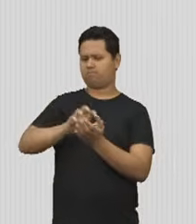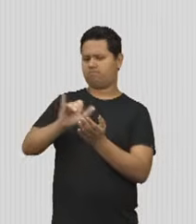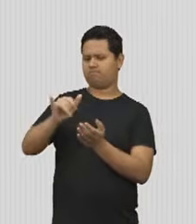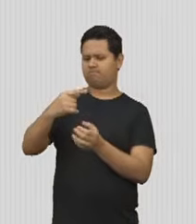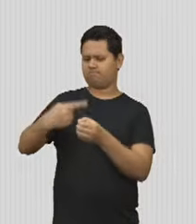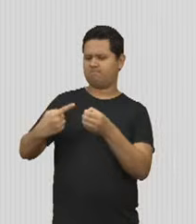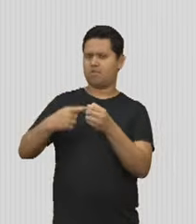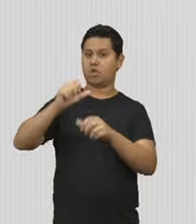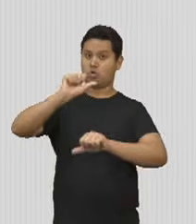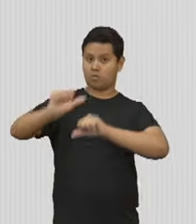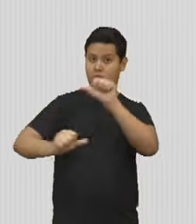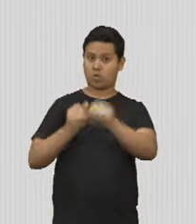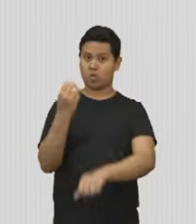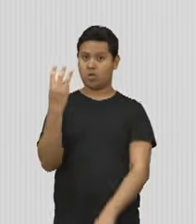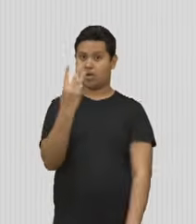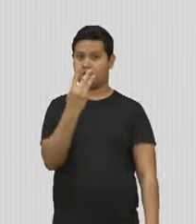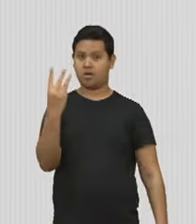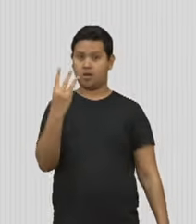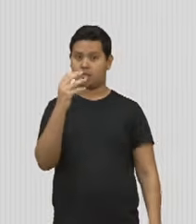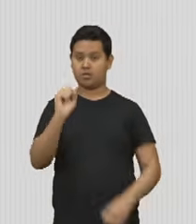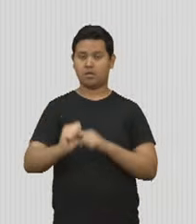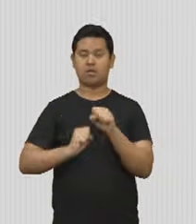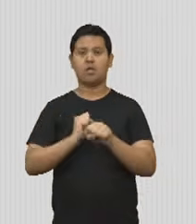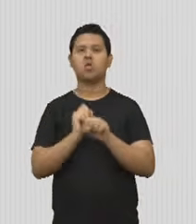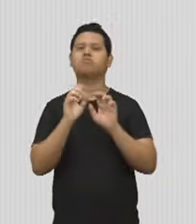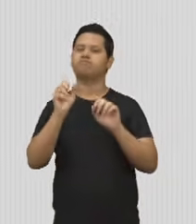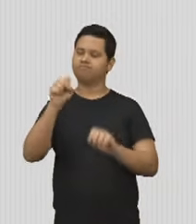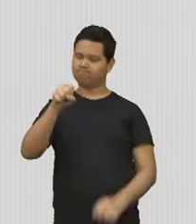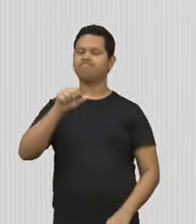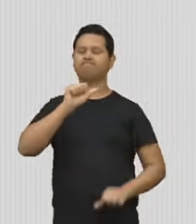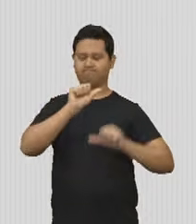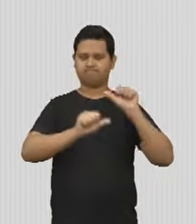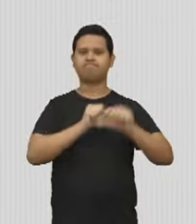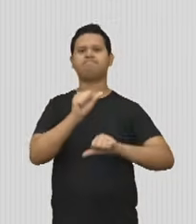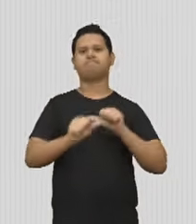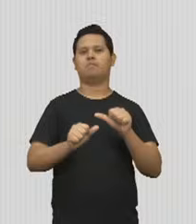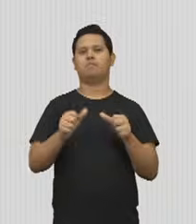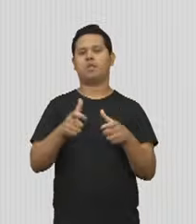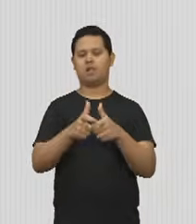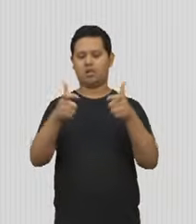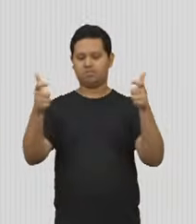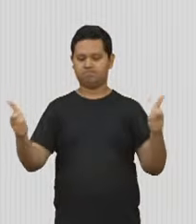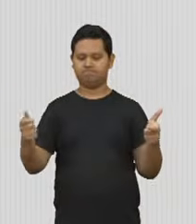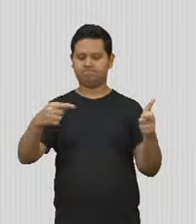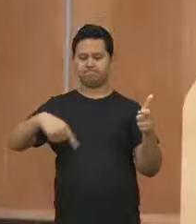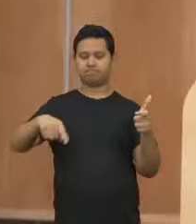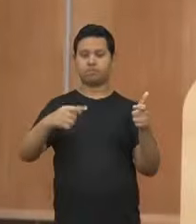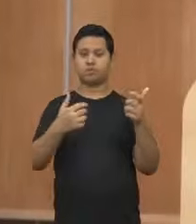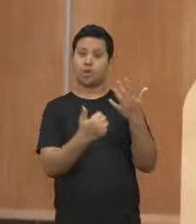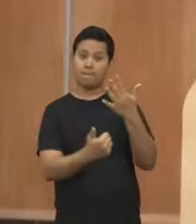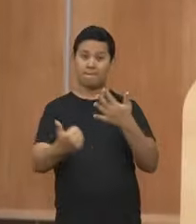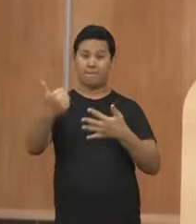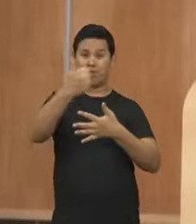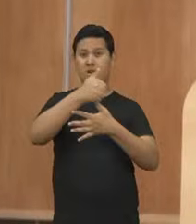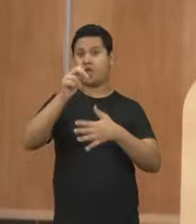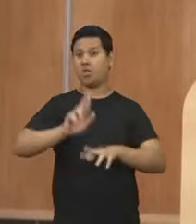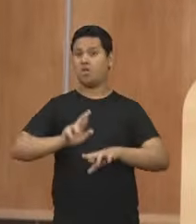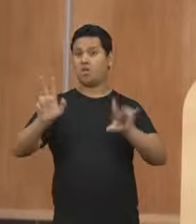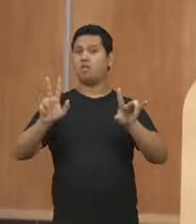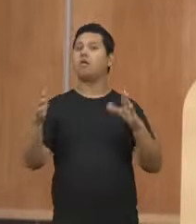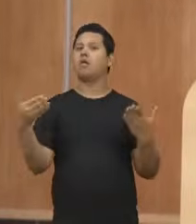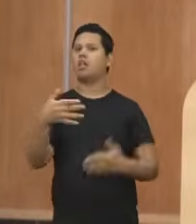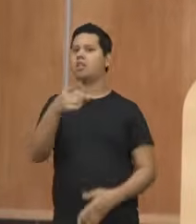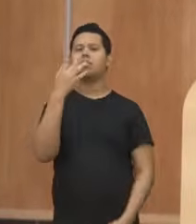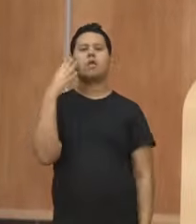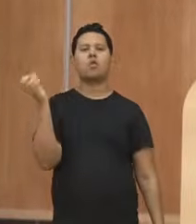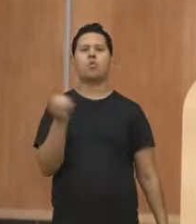desses 33 anos? Sim ou não? Mudou bastante. A cidade cresceu, as prioridades mudaram também,